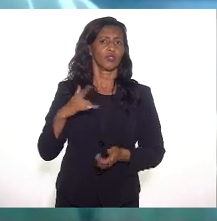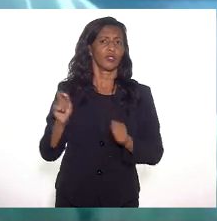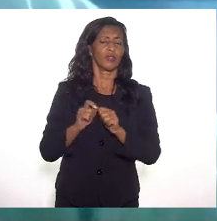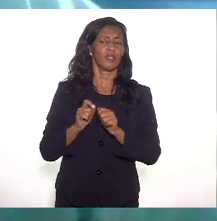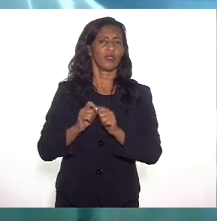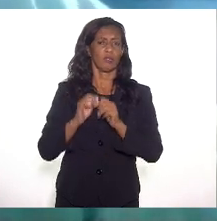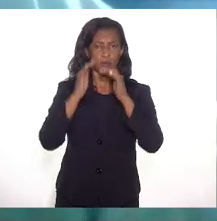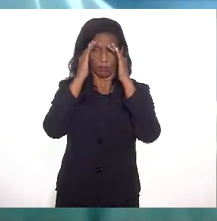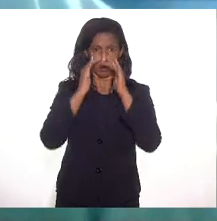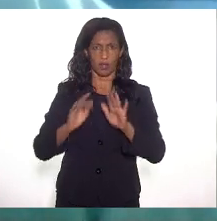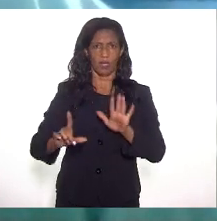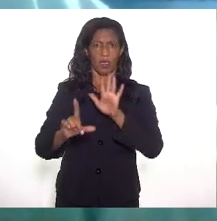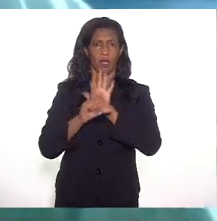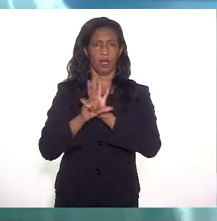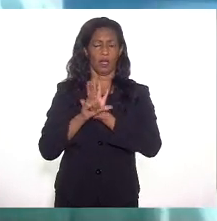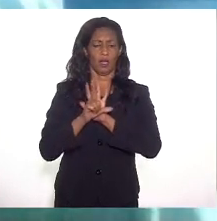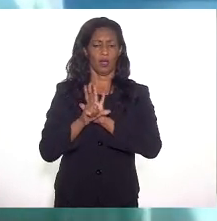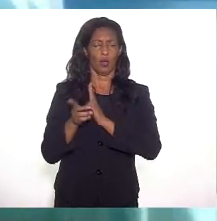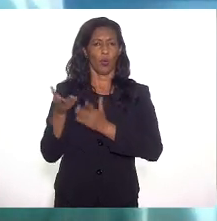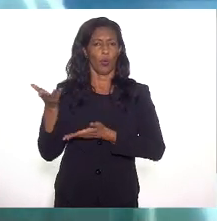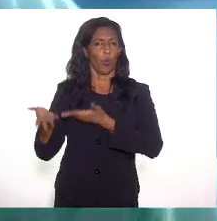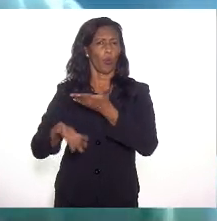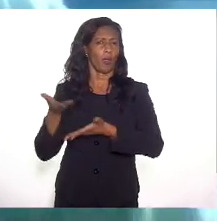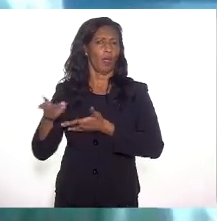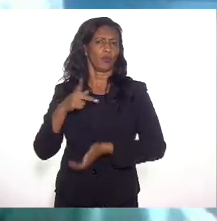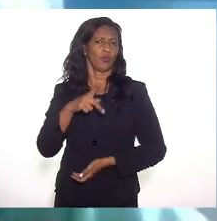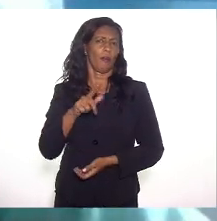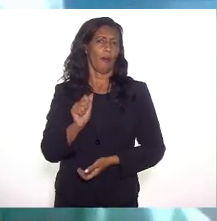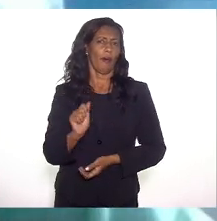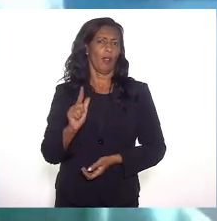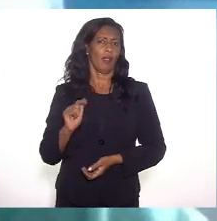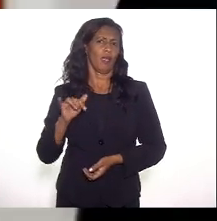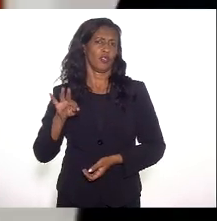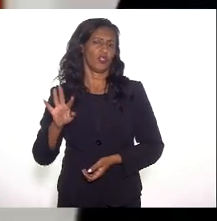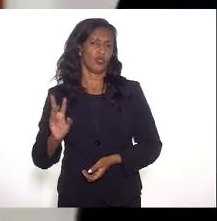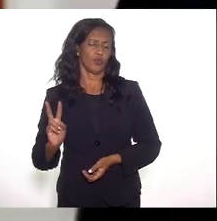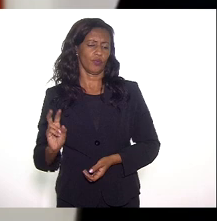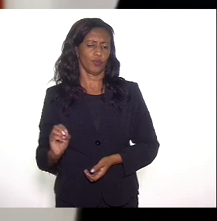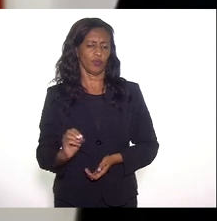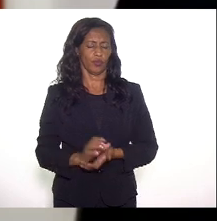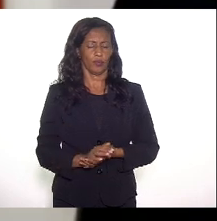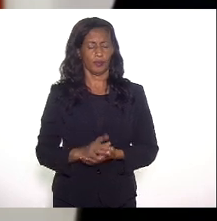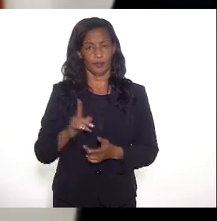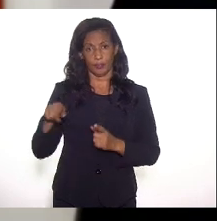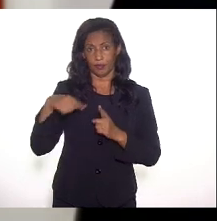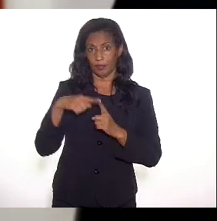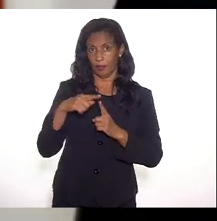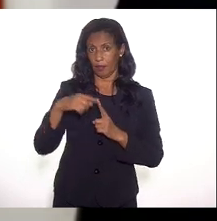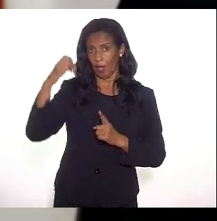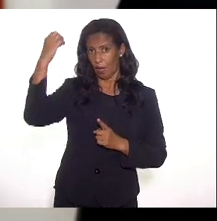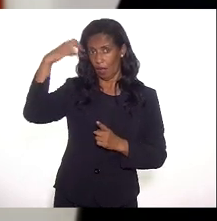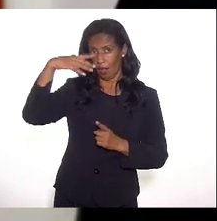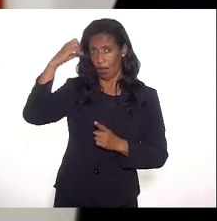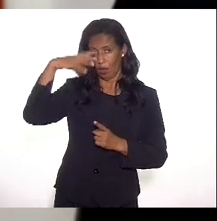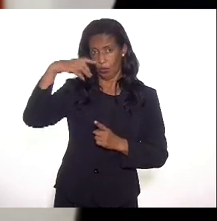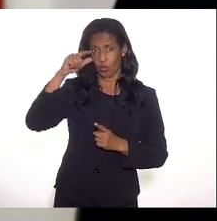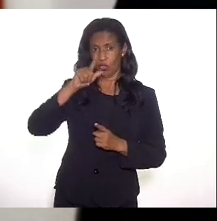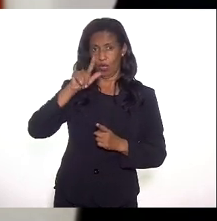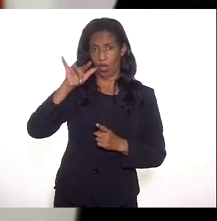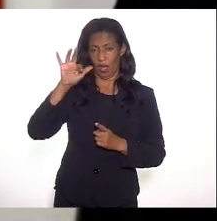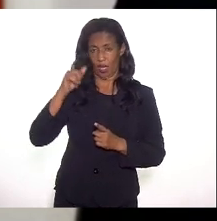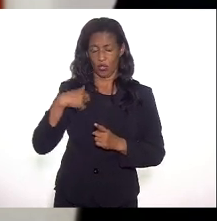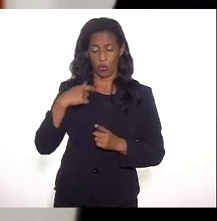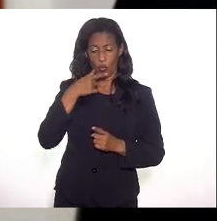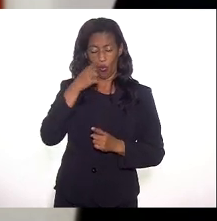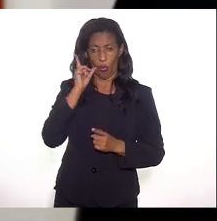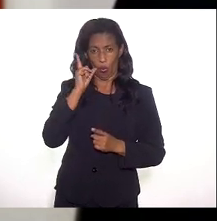a lei de cuidados paliativos. É nesses três pontos. Bem, em relação à Light, o Mink, eu ontem,